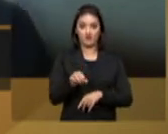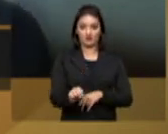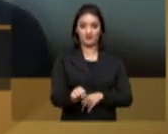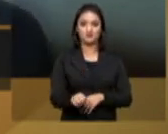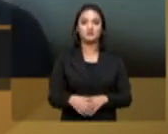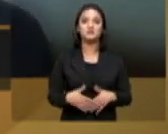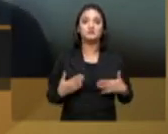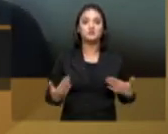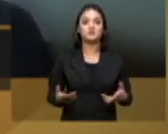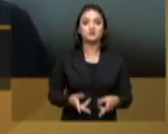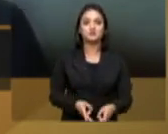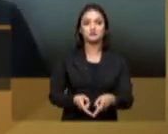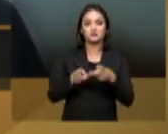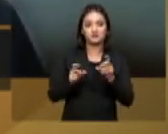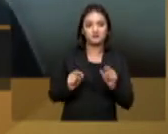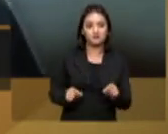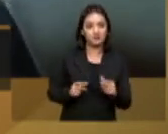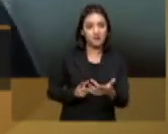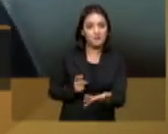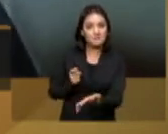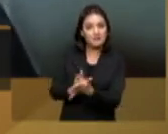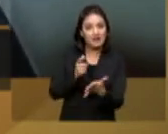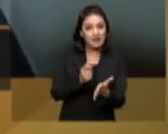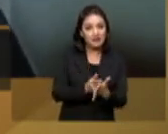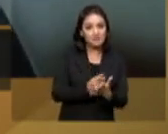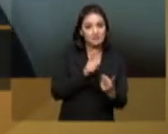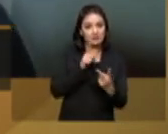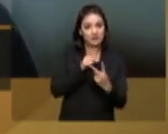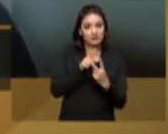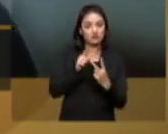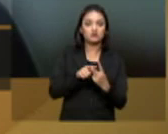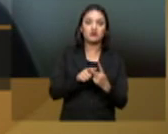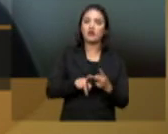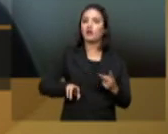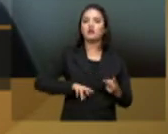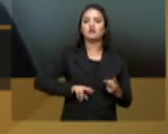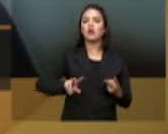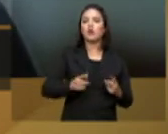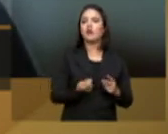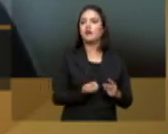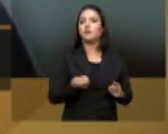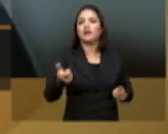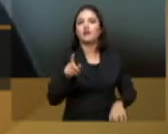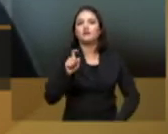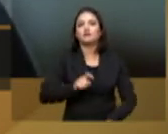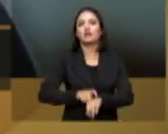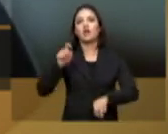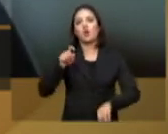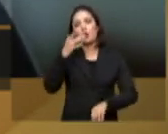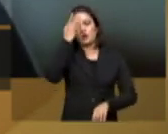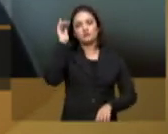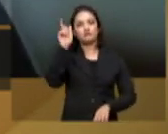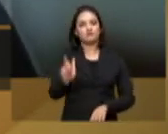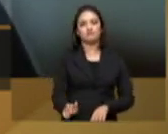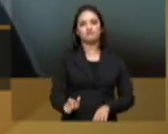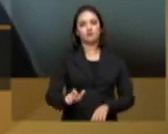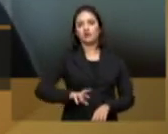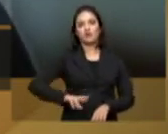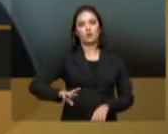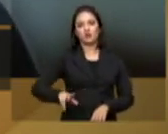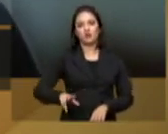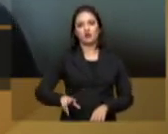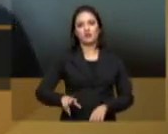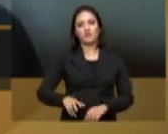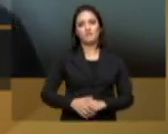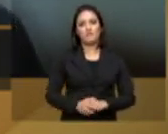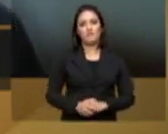Verifica-se assim, em primeiro lugar, que o pagamento dessas exações não decorre de benefício imediato concedido ao próprio contribuinte, pessoa